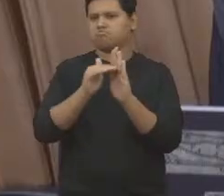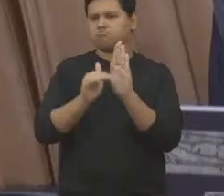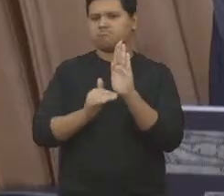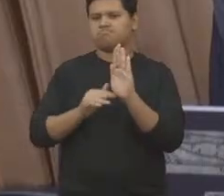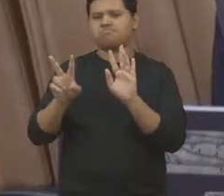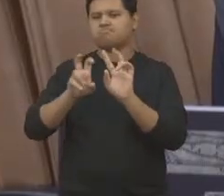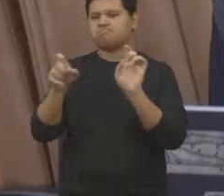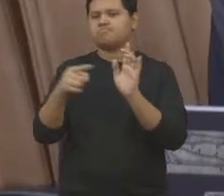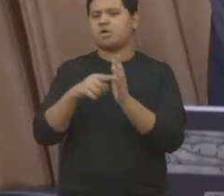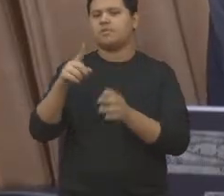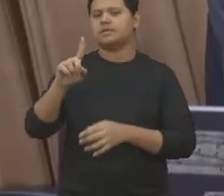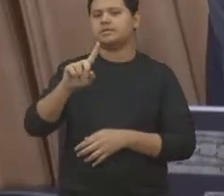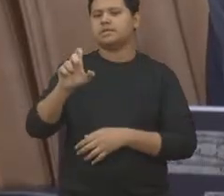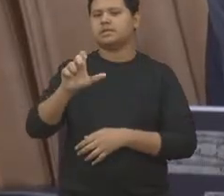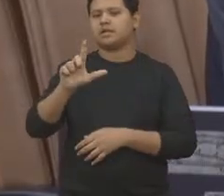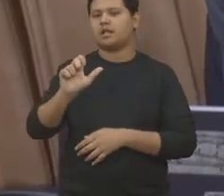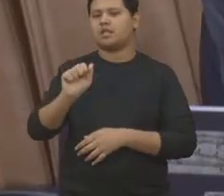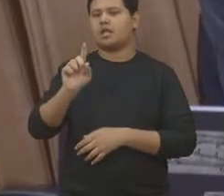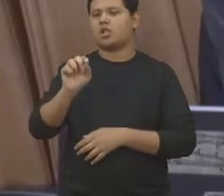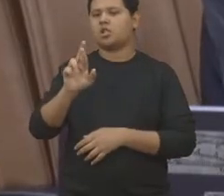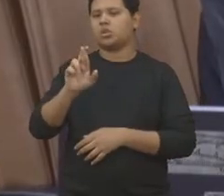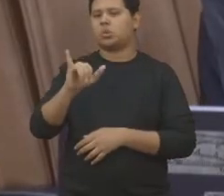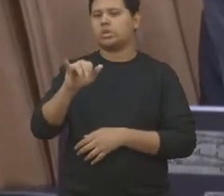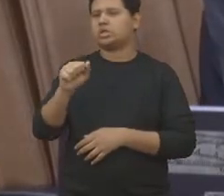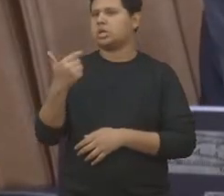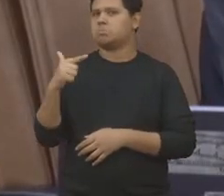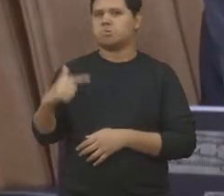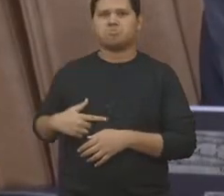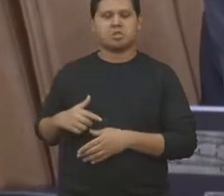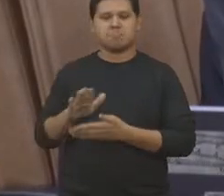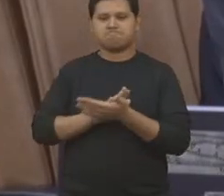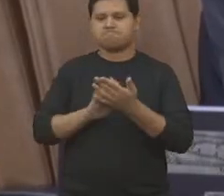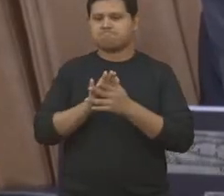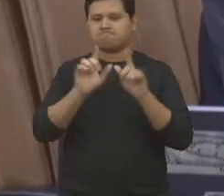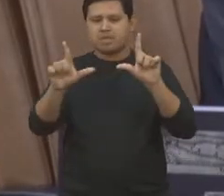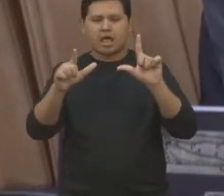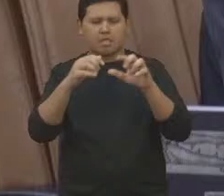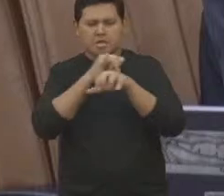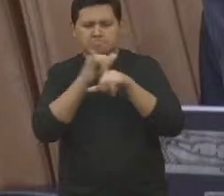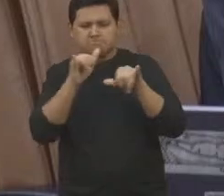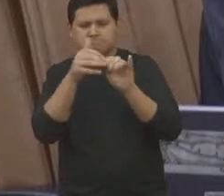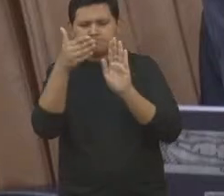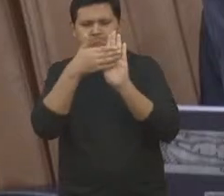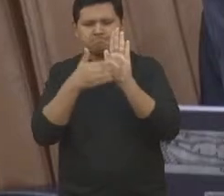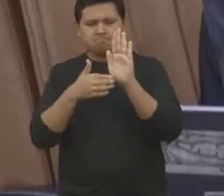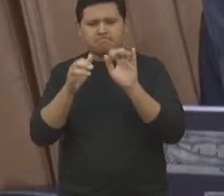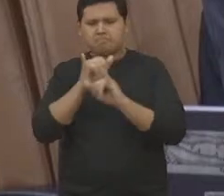sobre zeladoria, não existe nenhum slide sobre zeladoria em nenhum das folhas.